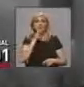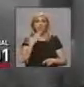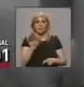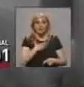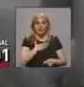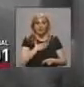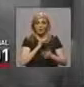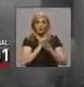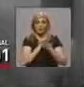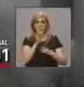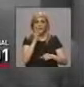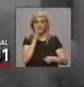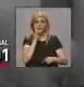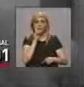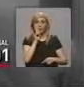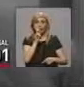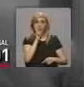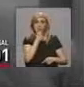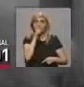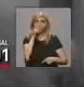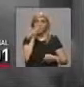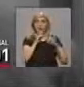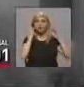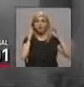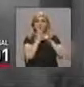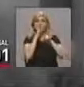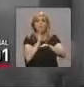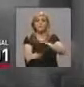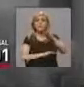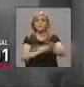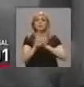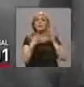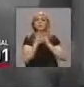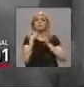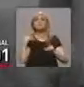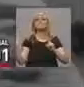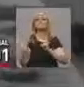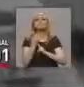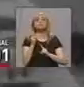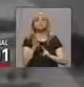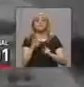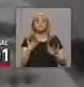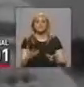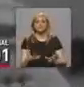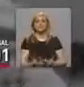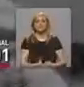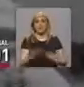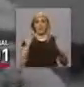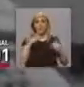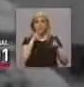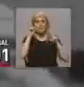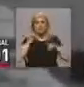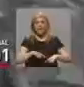ver os astros, sem nos dar braços para os alcançar. Mas também alvo